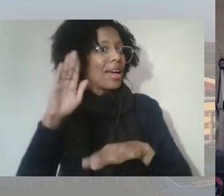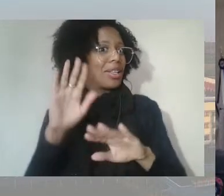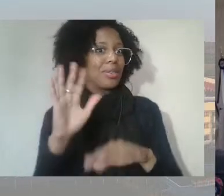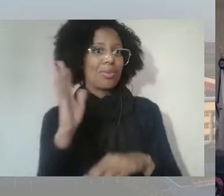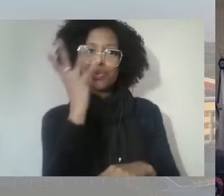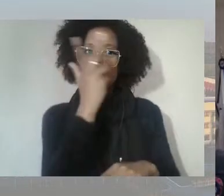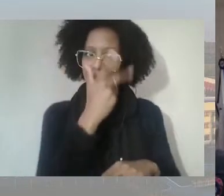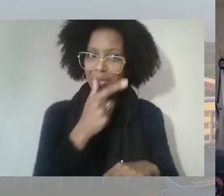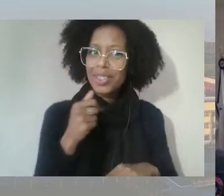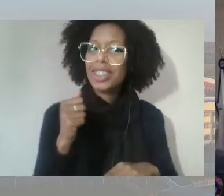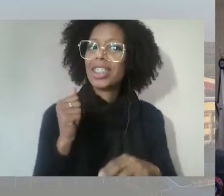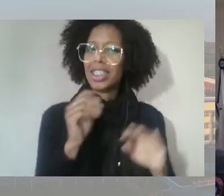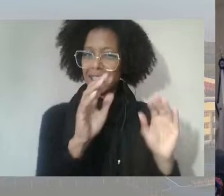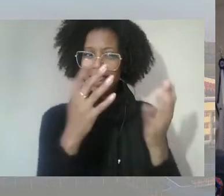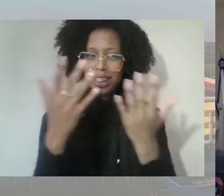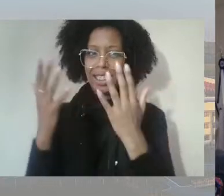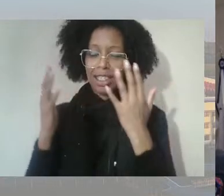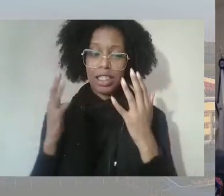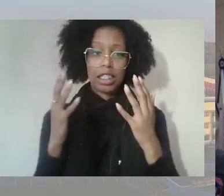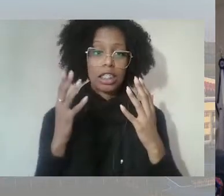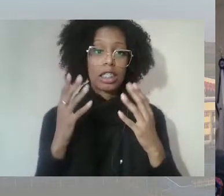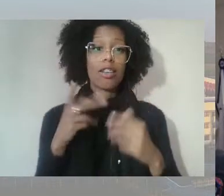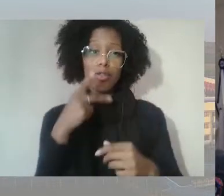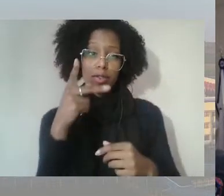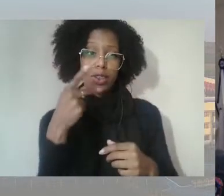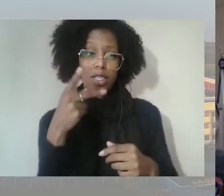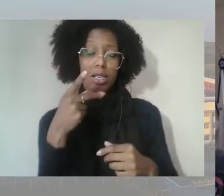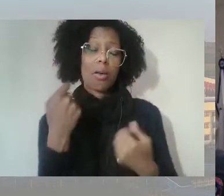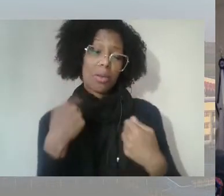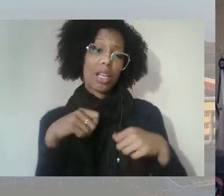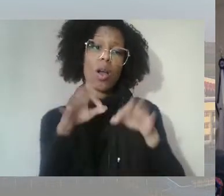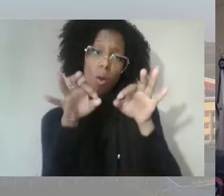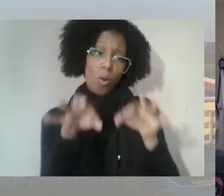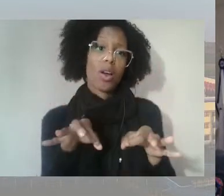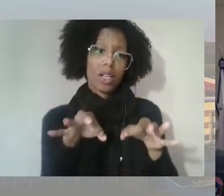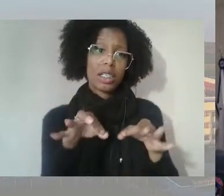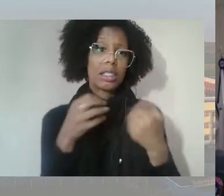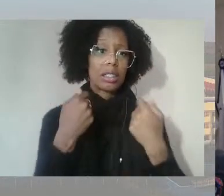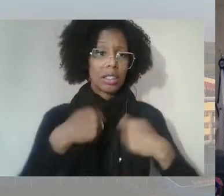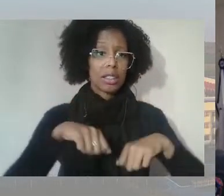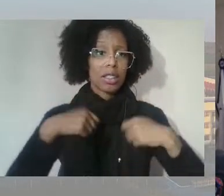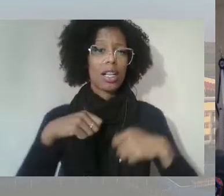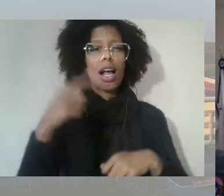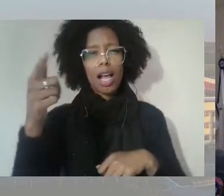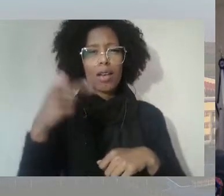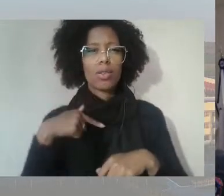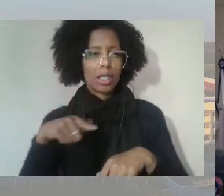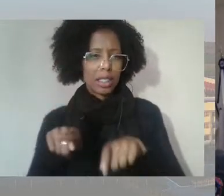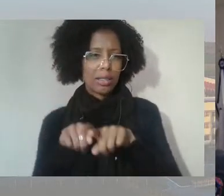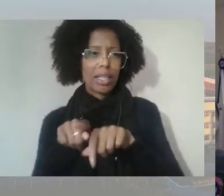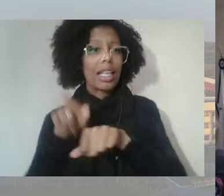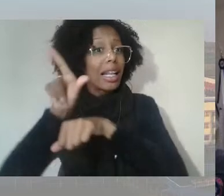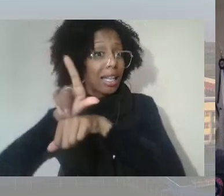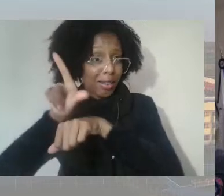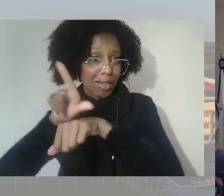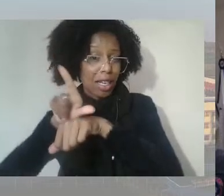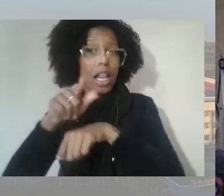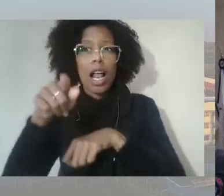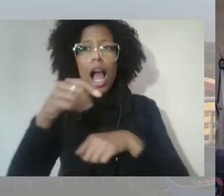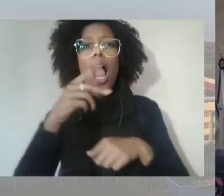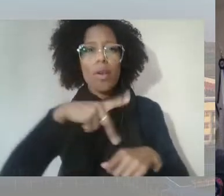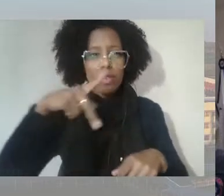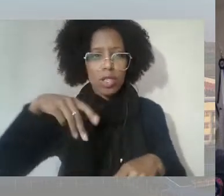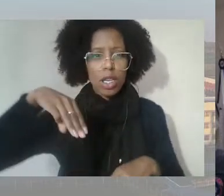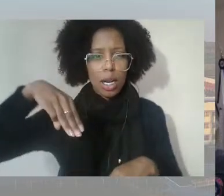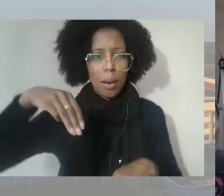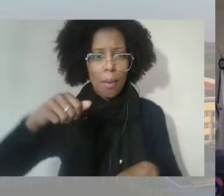por questão de justiça, que eu também, em livramento, né? Inclusive, professora Marta, eu quero